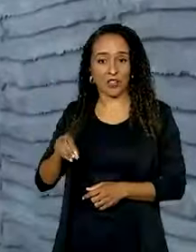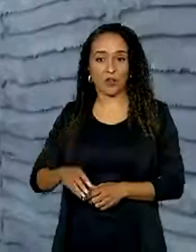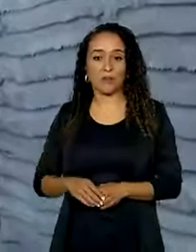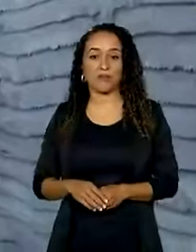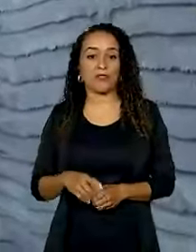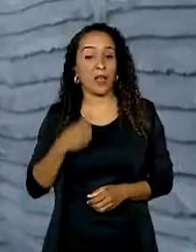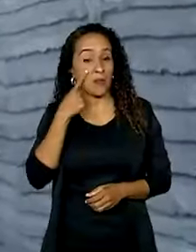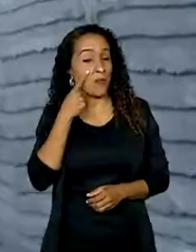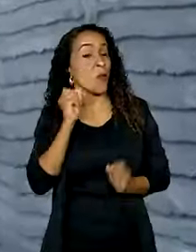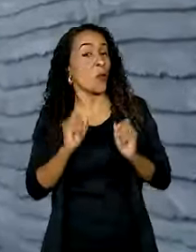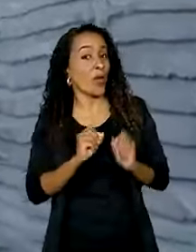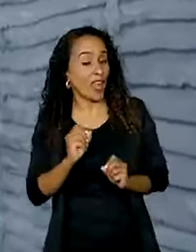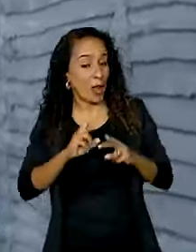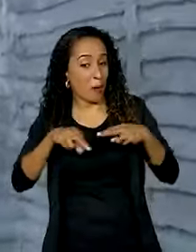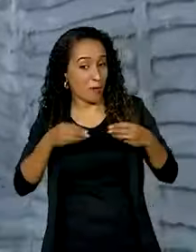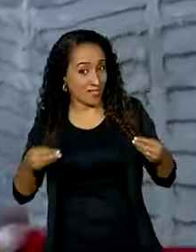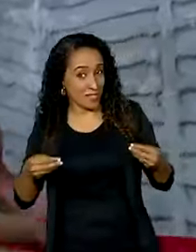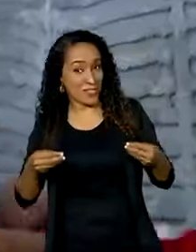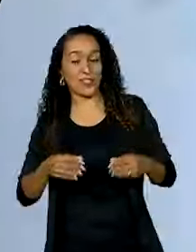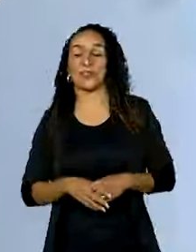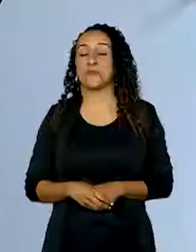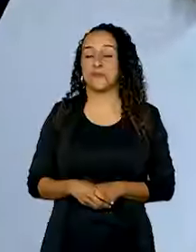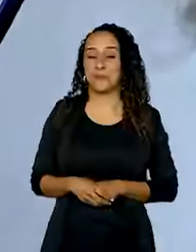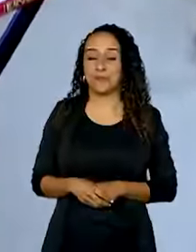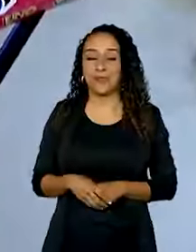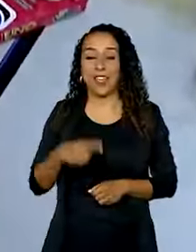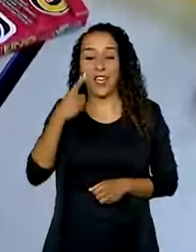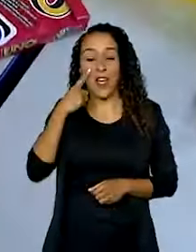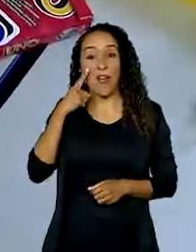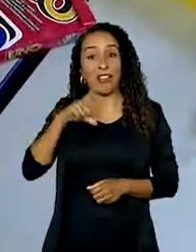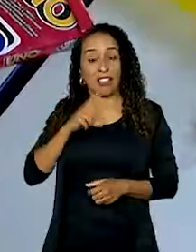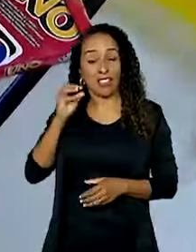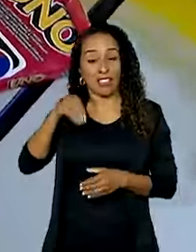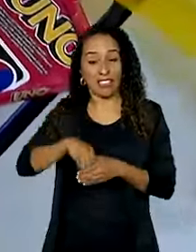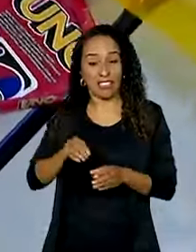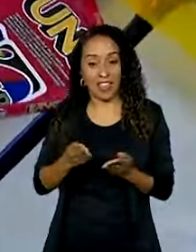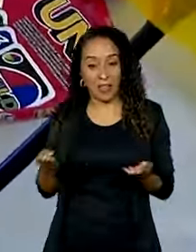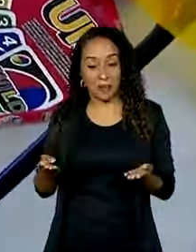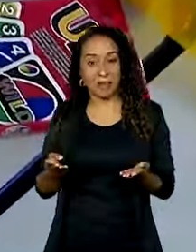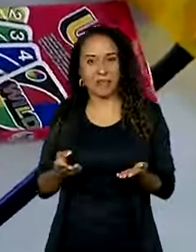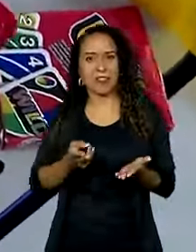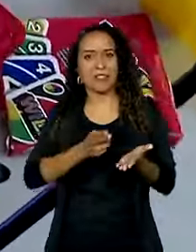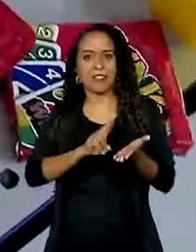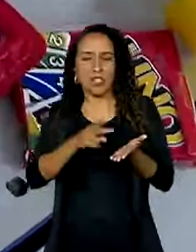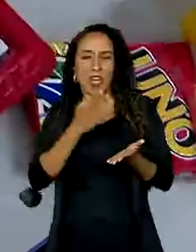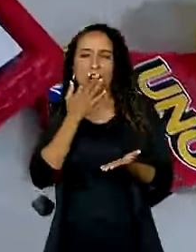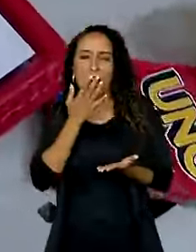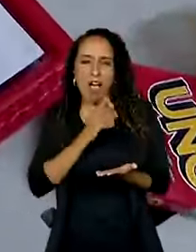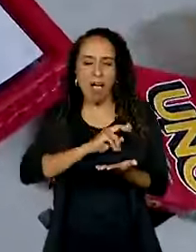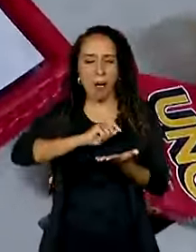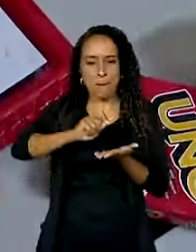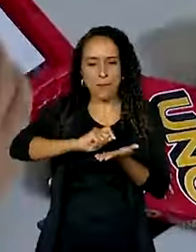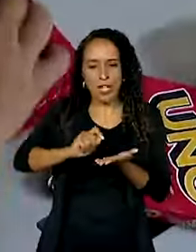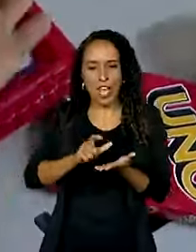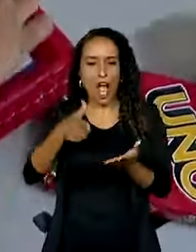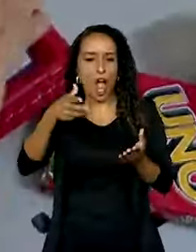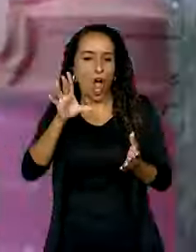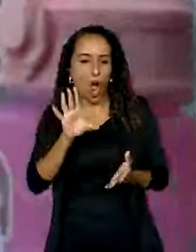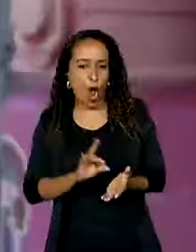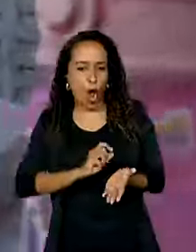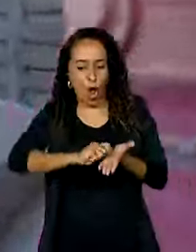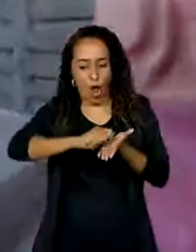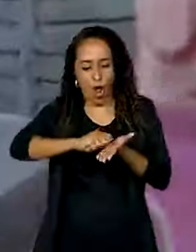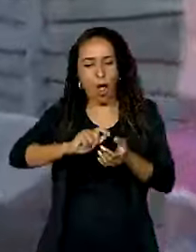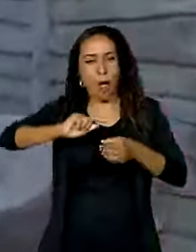vamos ver o que é? Vamos ver, abre aí. Aqui tem um negócio de pintura, tem a cola, apontador, a